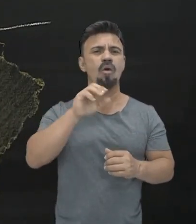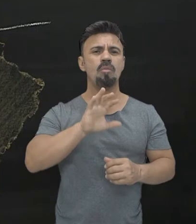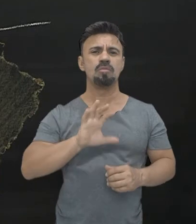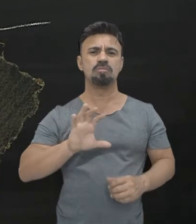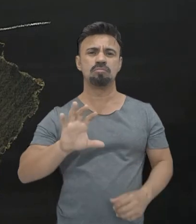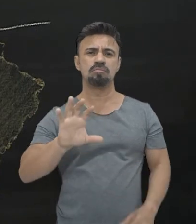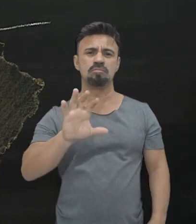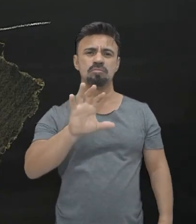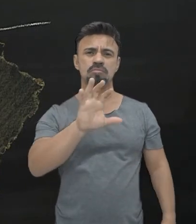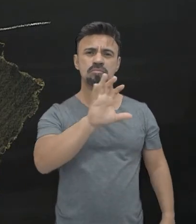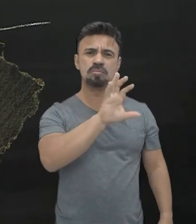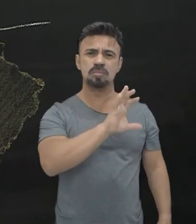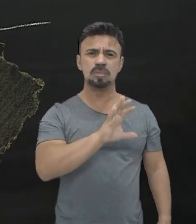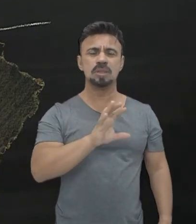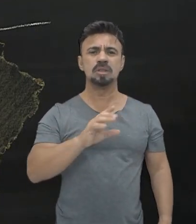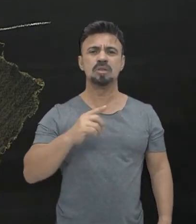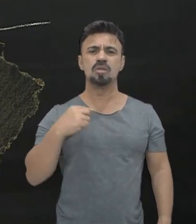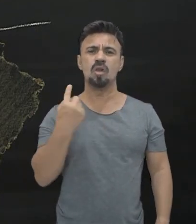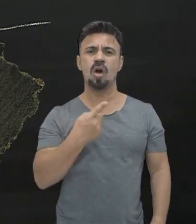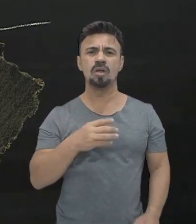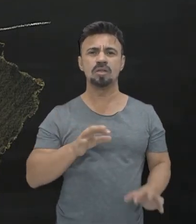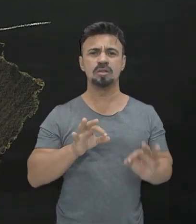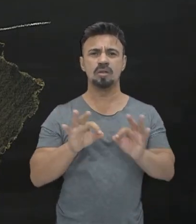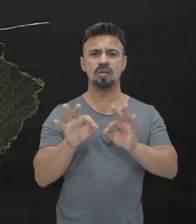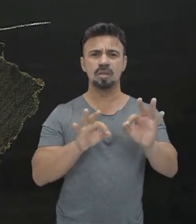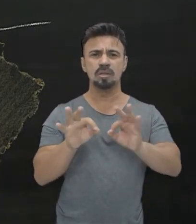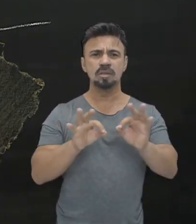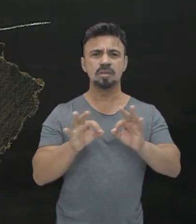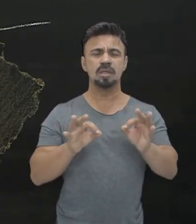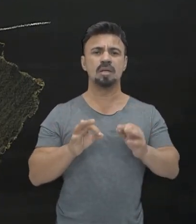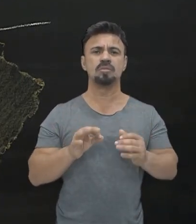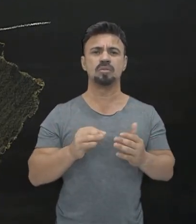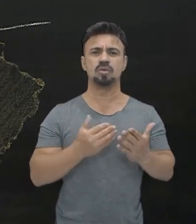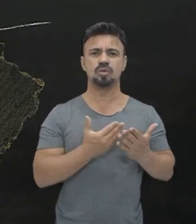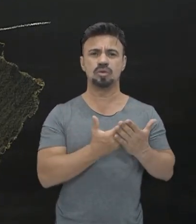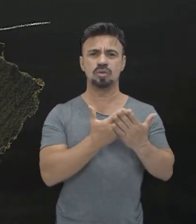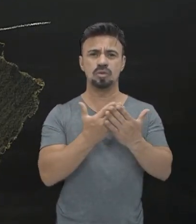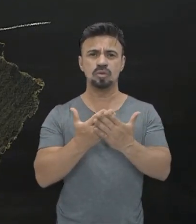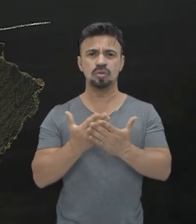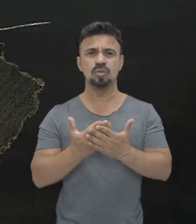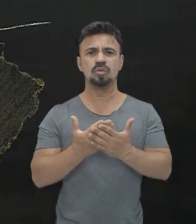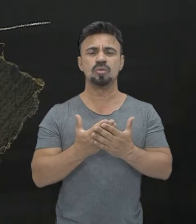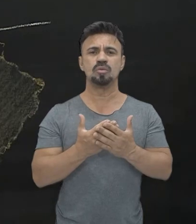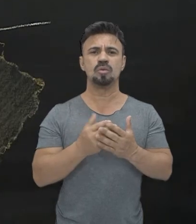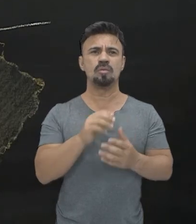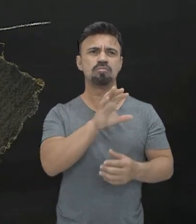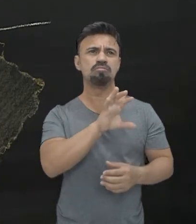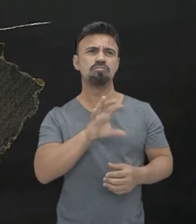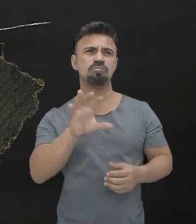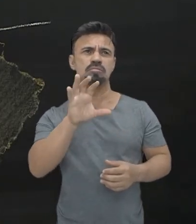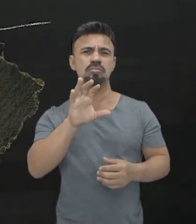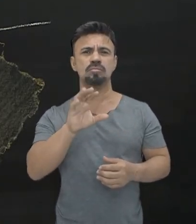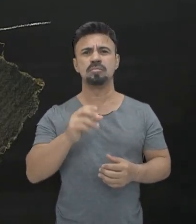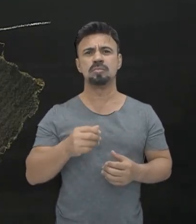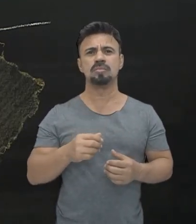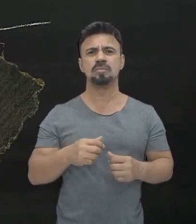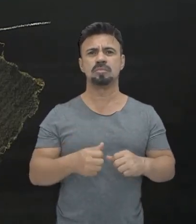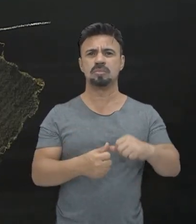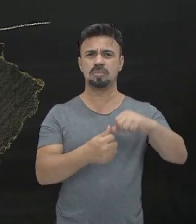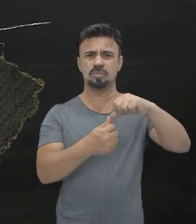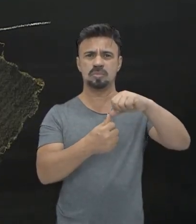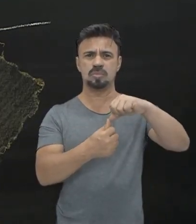regionalização. Quando nós organizamos os estudos regionais no dia a dia, pensamos em América do Norte, Central e Sul para